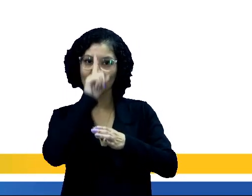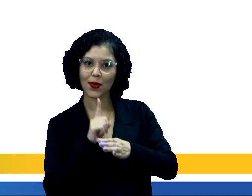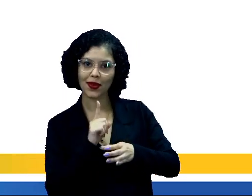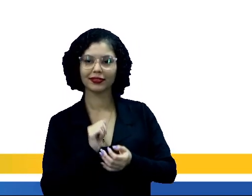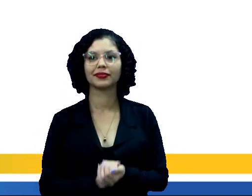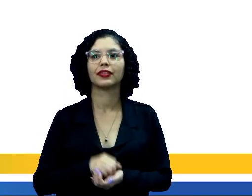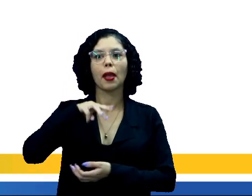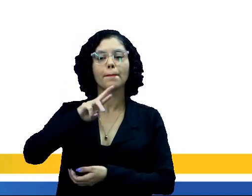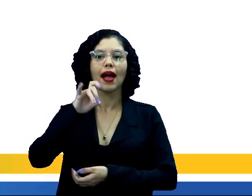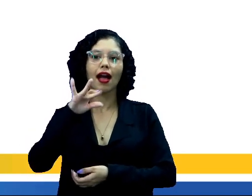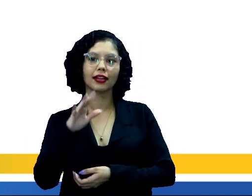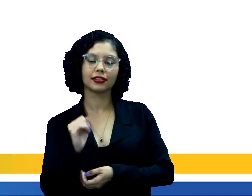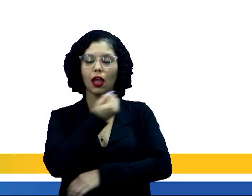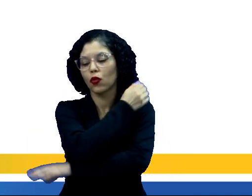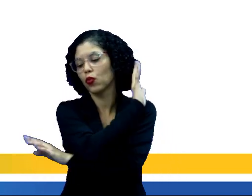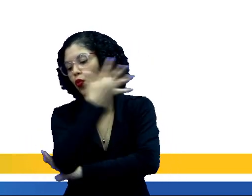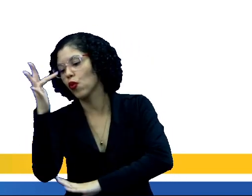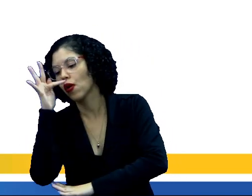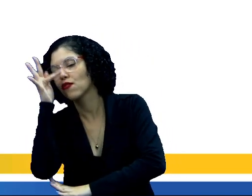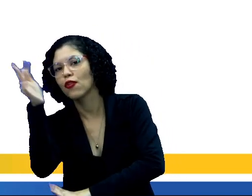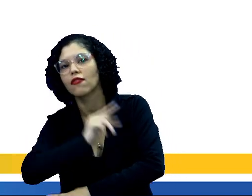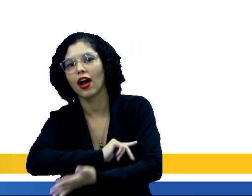e margaridas no jardim.